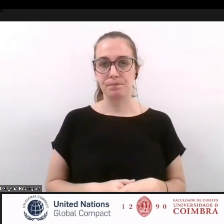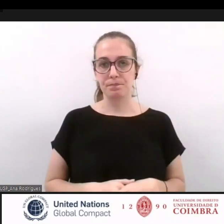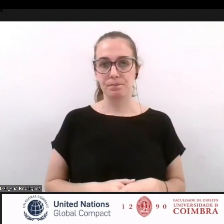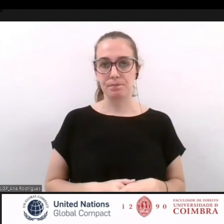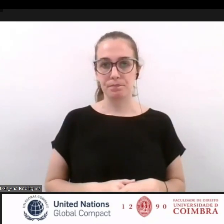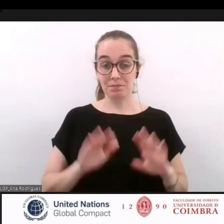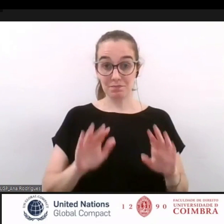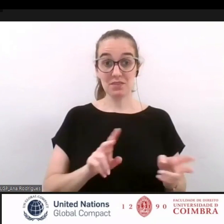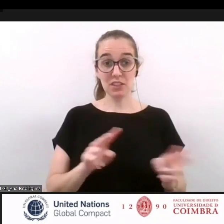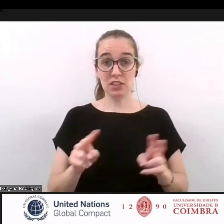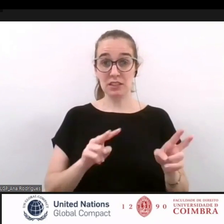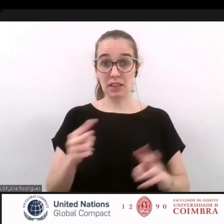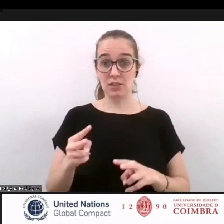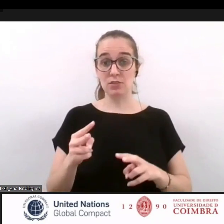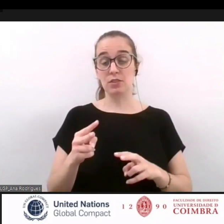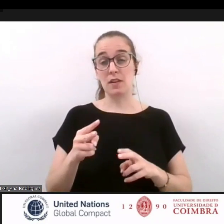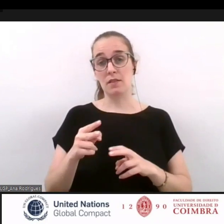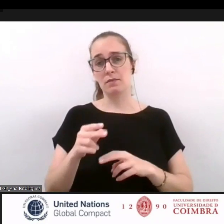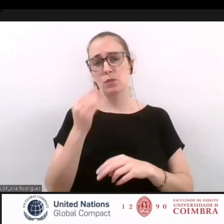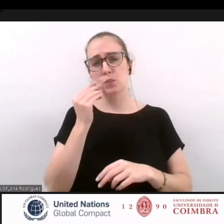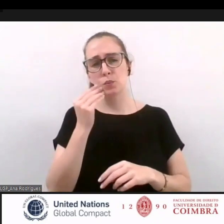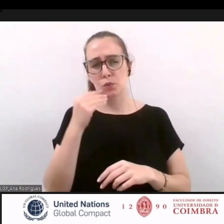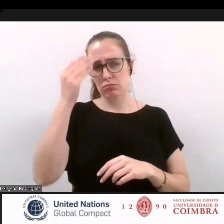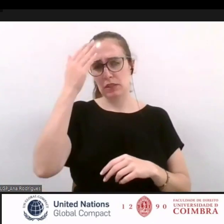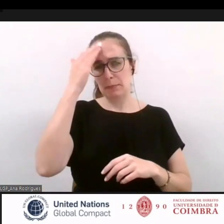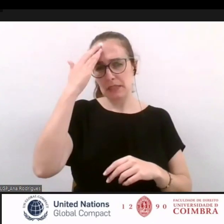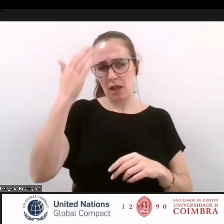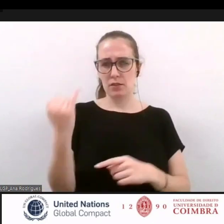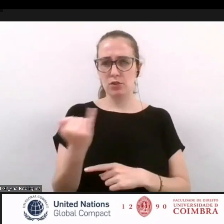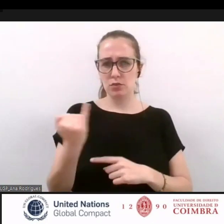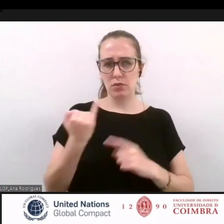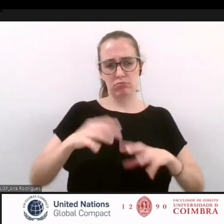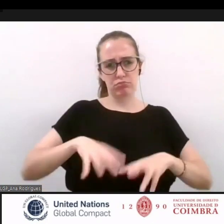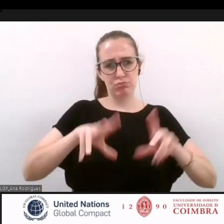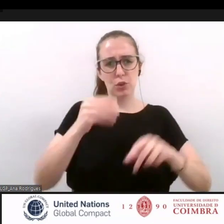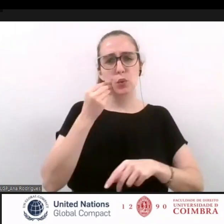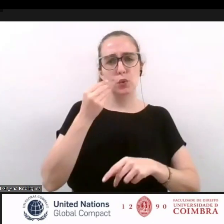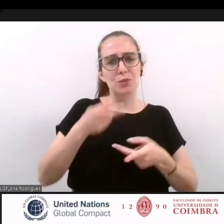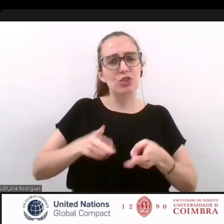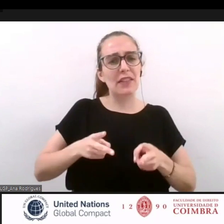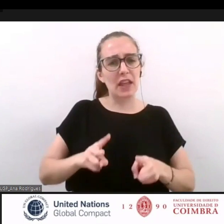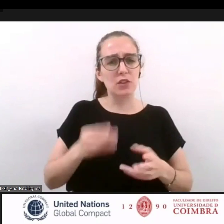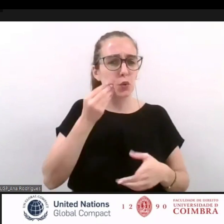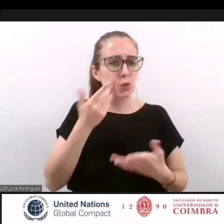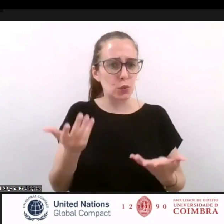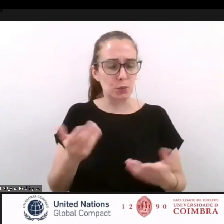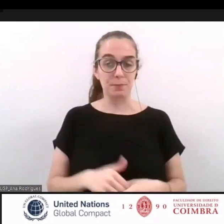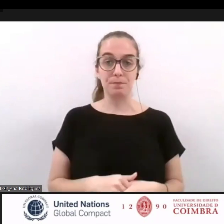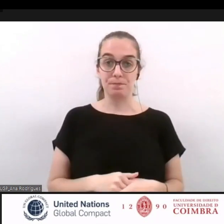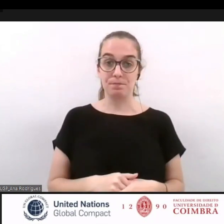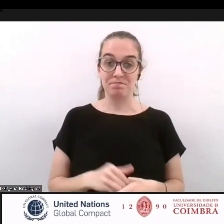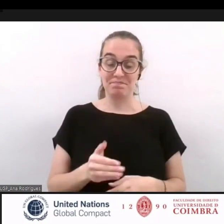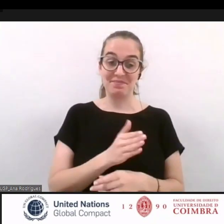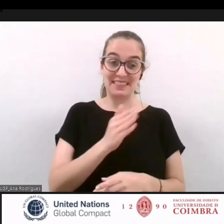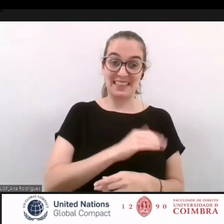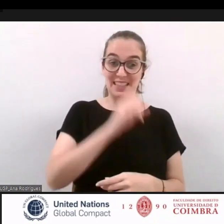Relativamente às estratégias para fortalecer essa capacidade institucional na implementação, a professora Alexandra